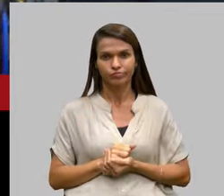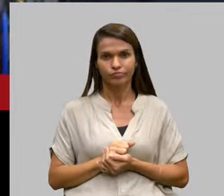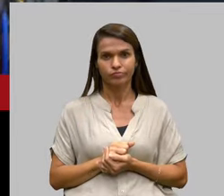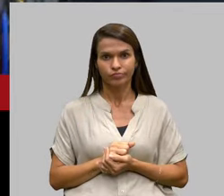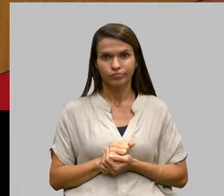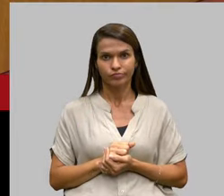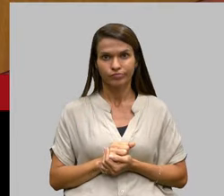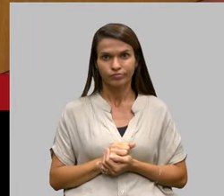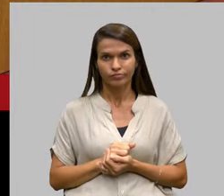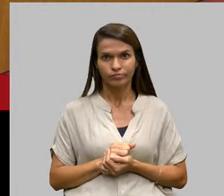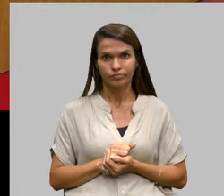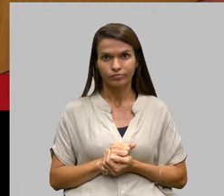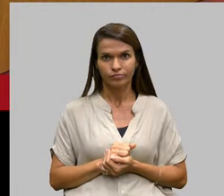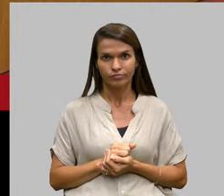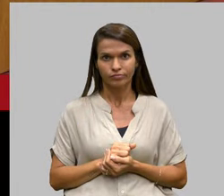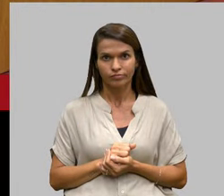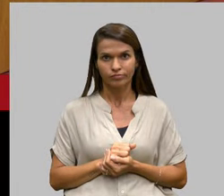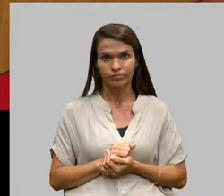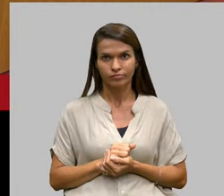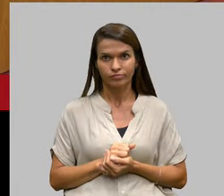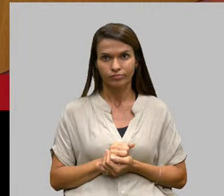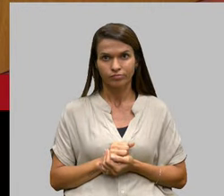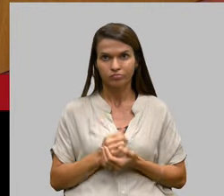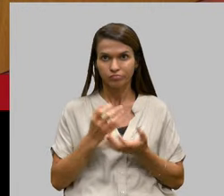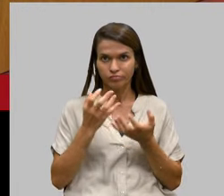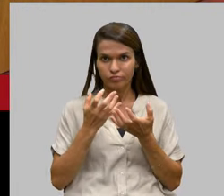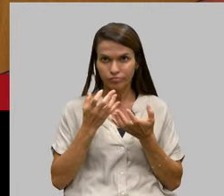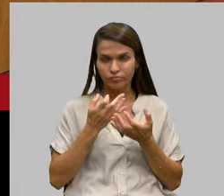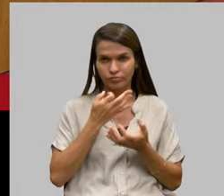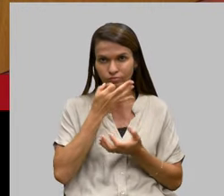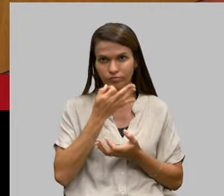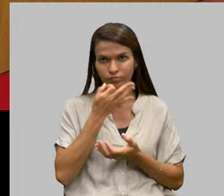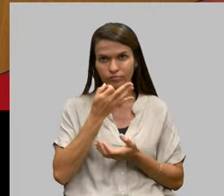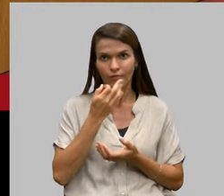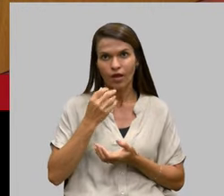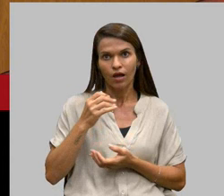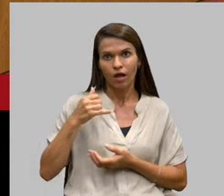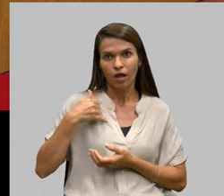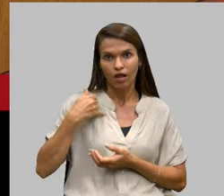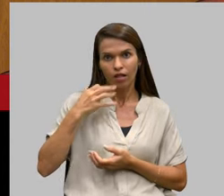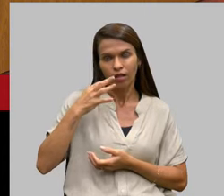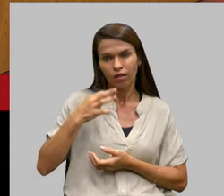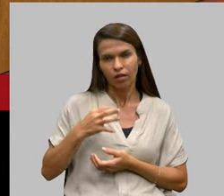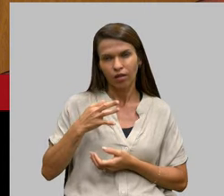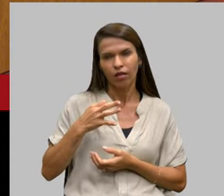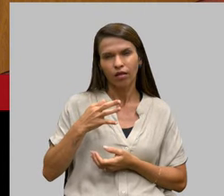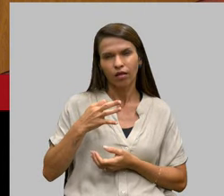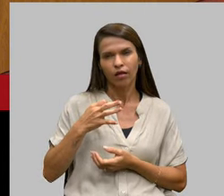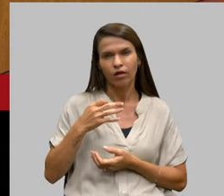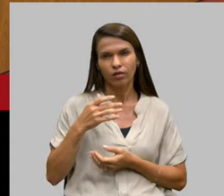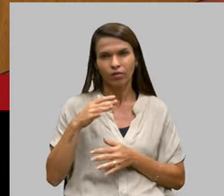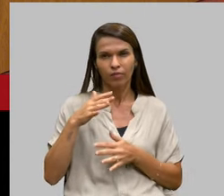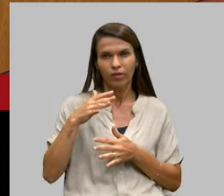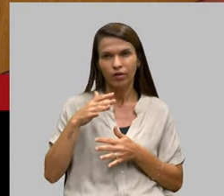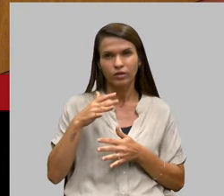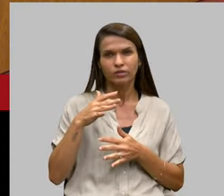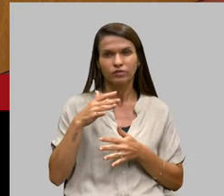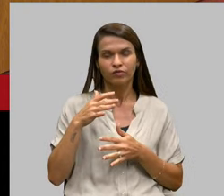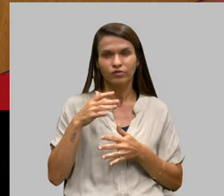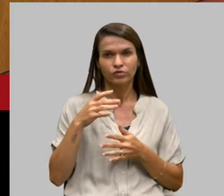previdenciária você que não comenta essa da idade mínima da aposentada especial esse assunto tá sendo debruçado